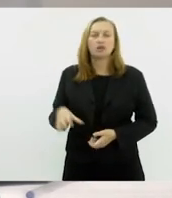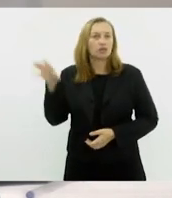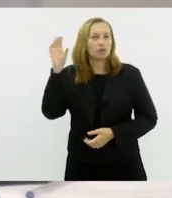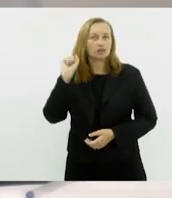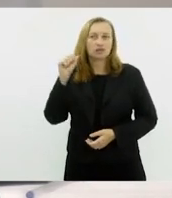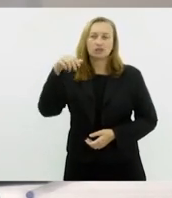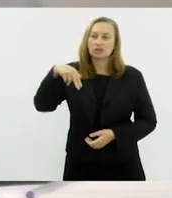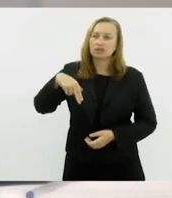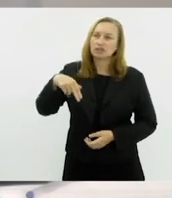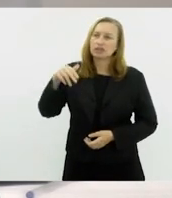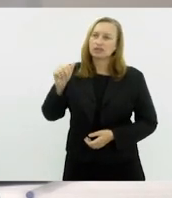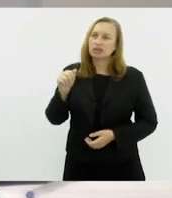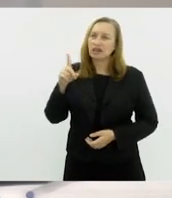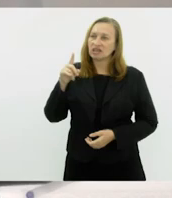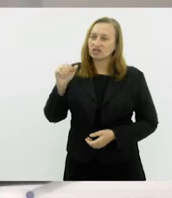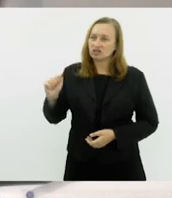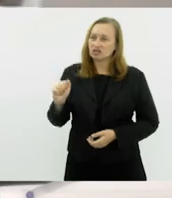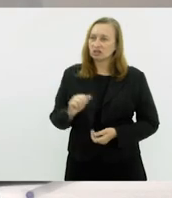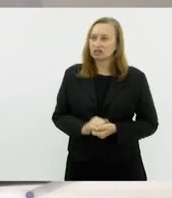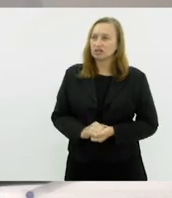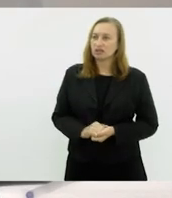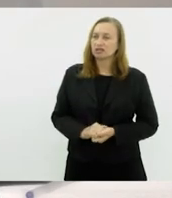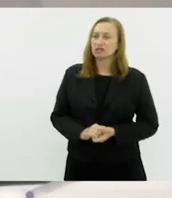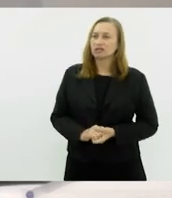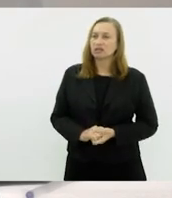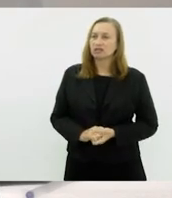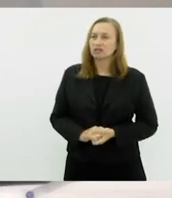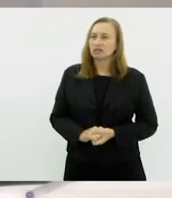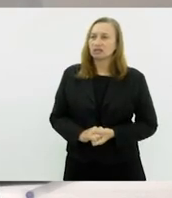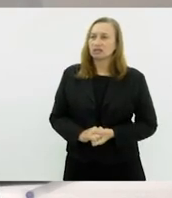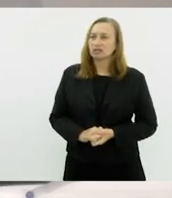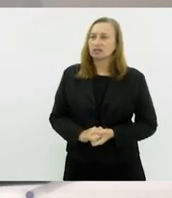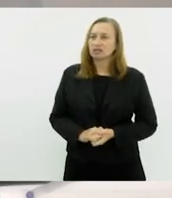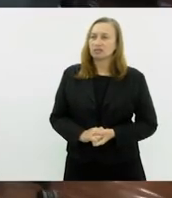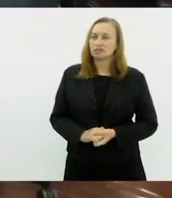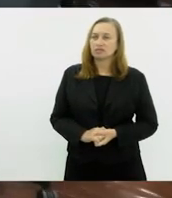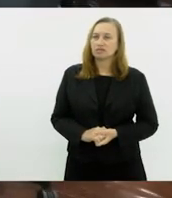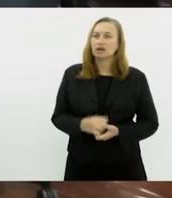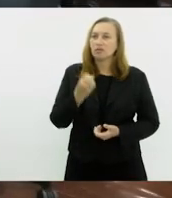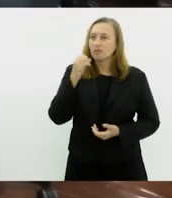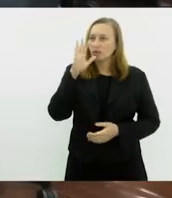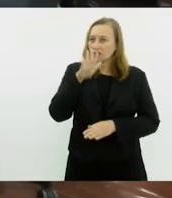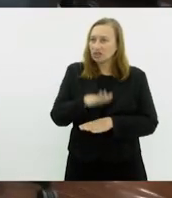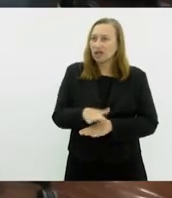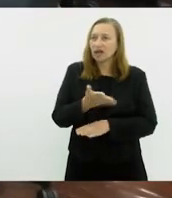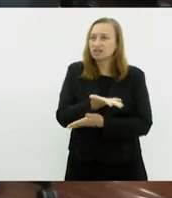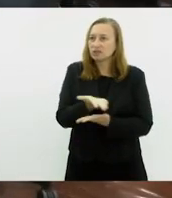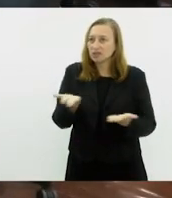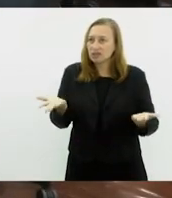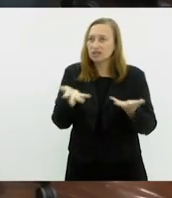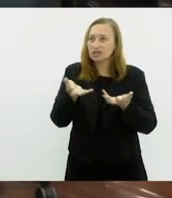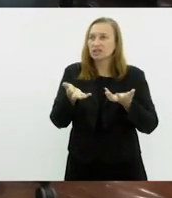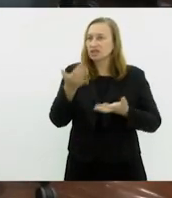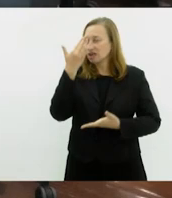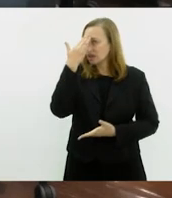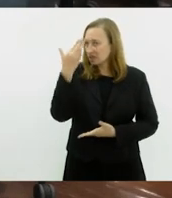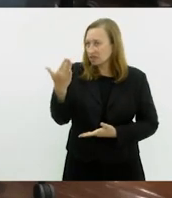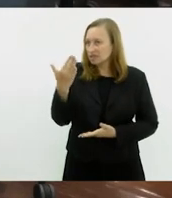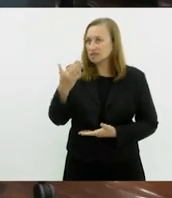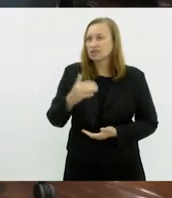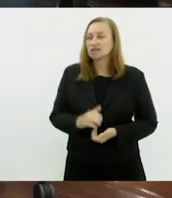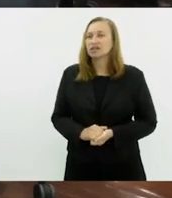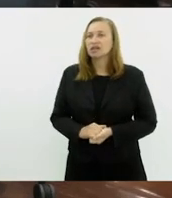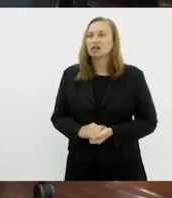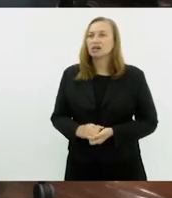então daen boa tarde a todas as pessoas presentes queria agradecer aí a Mandato